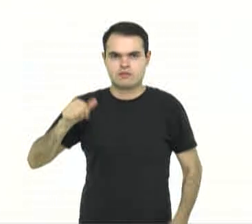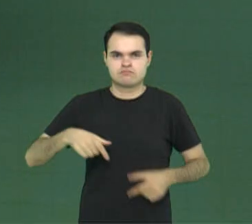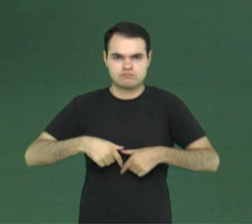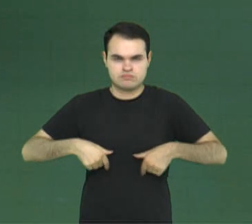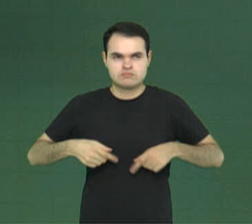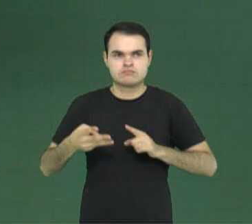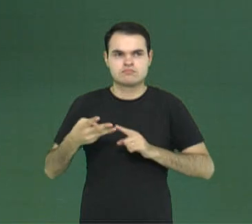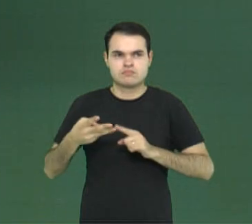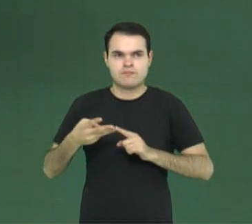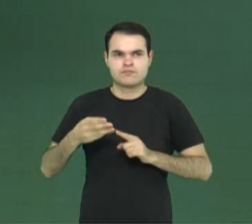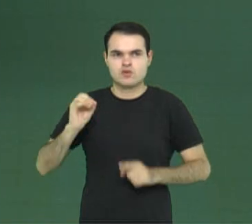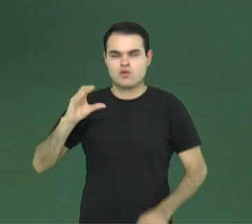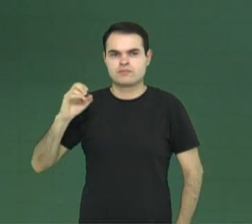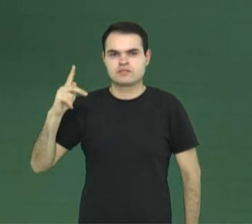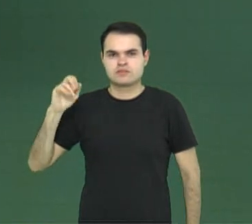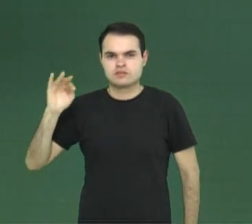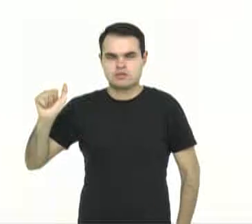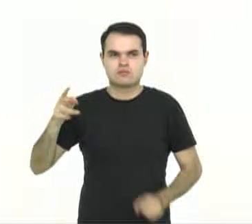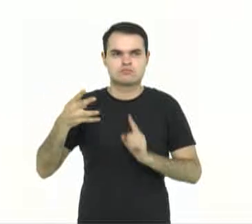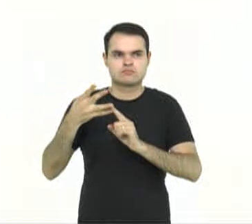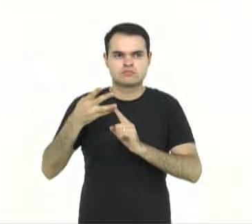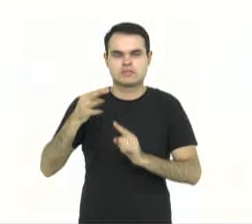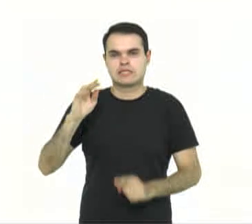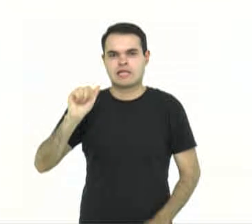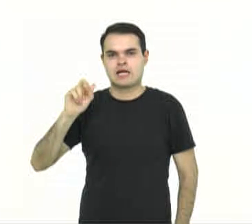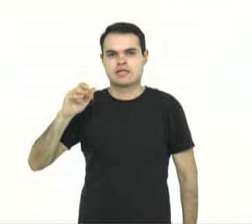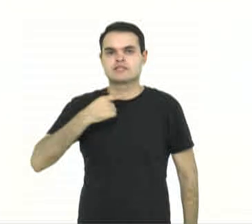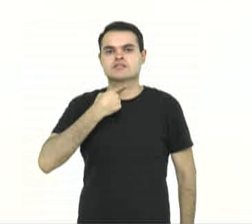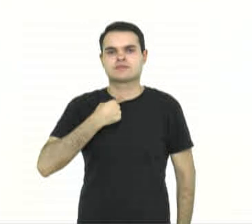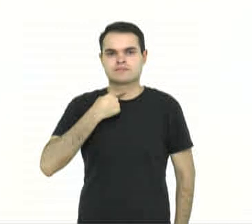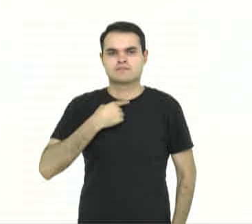occipital. Ou alternativa D, laringe.